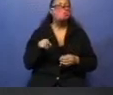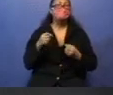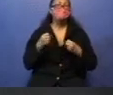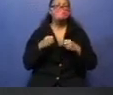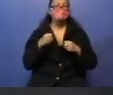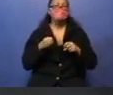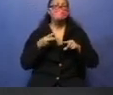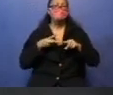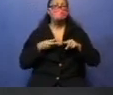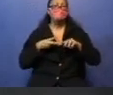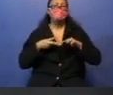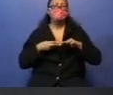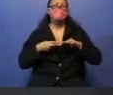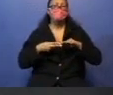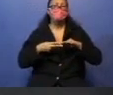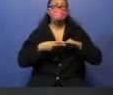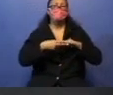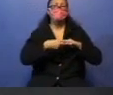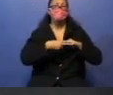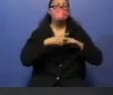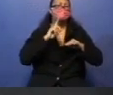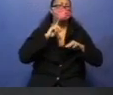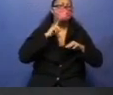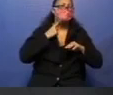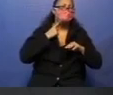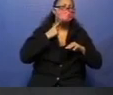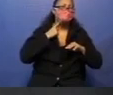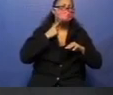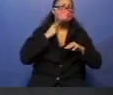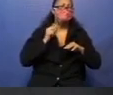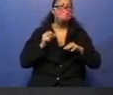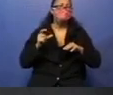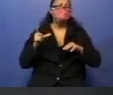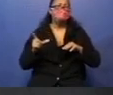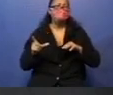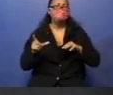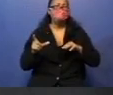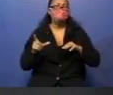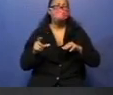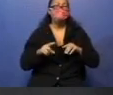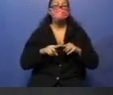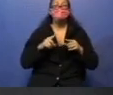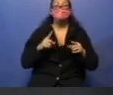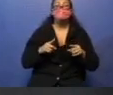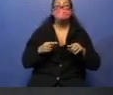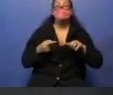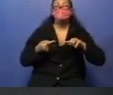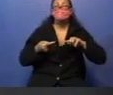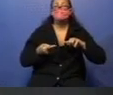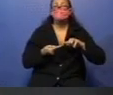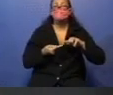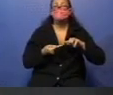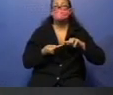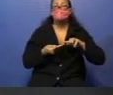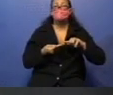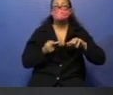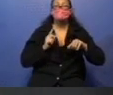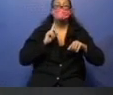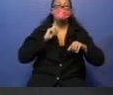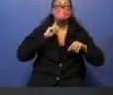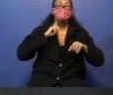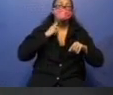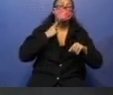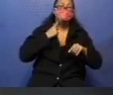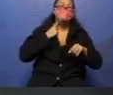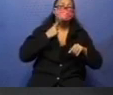suja, está grande. E eu falo, a nossa unha, mesmo que a gente não veja, por baixo, fica